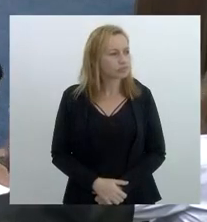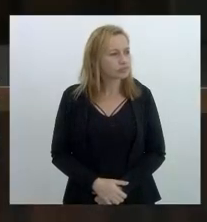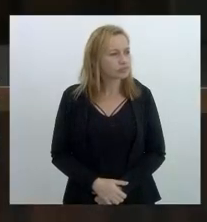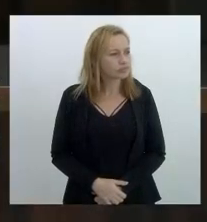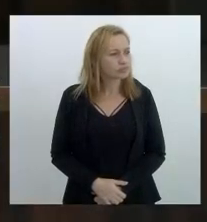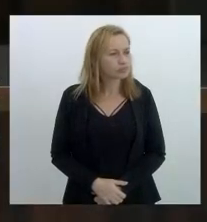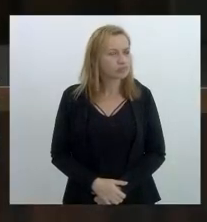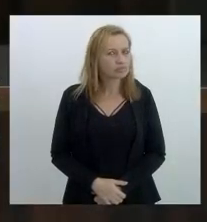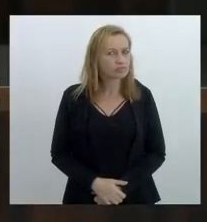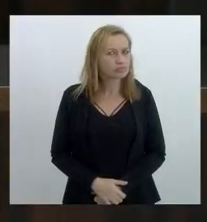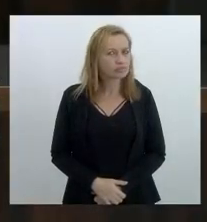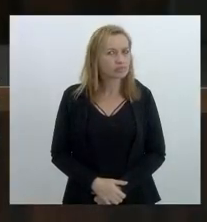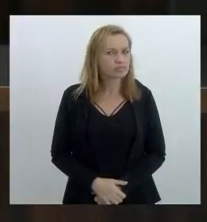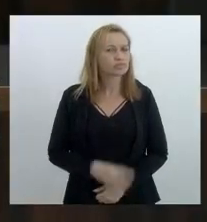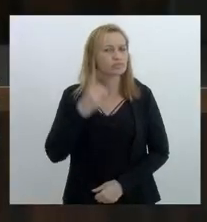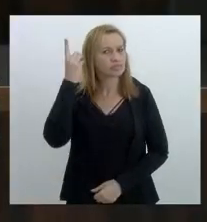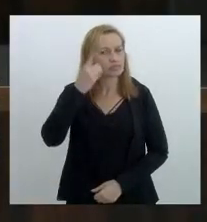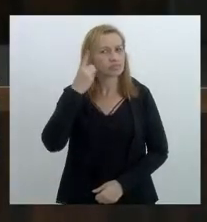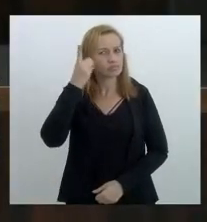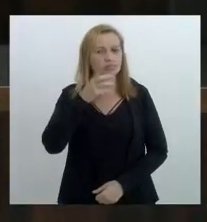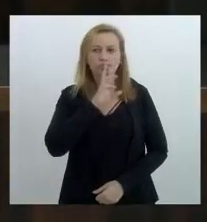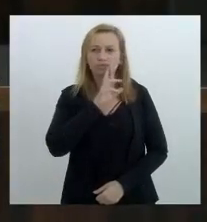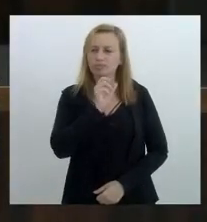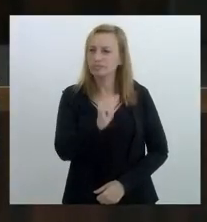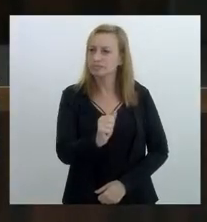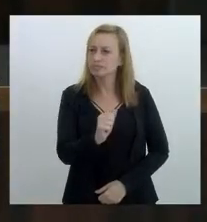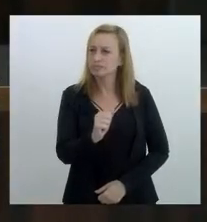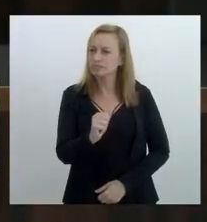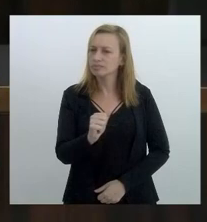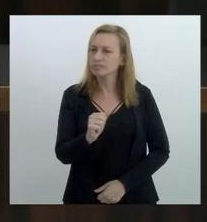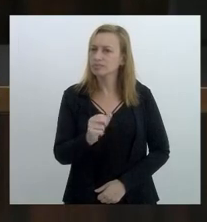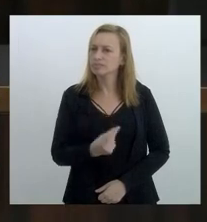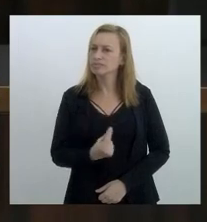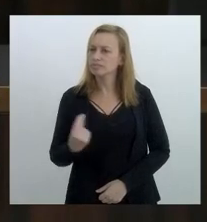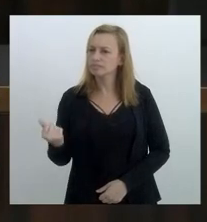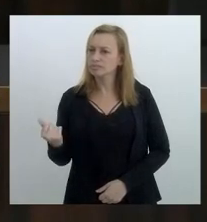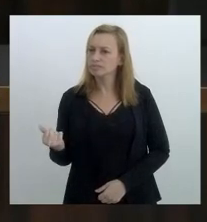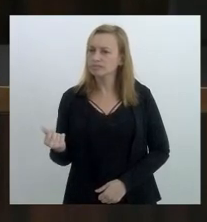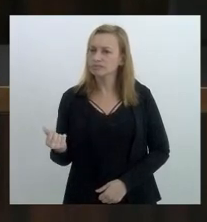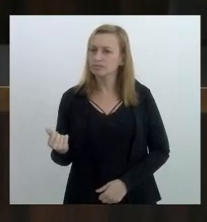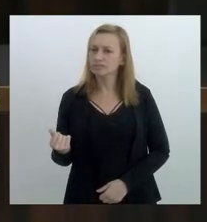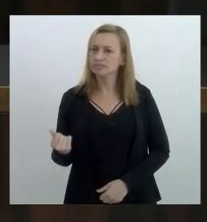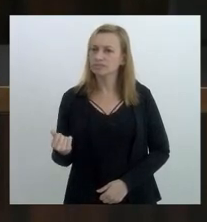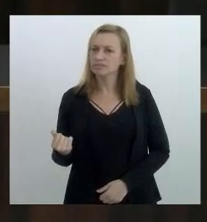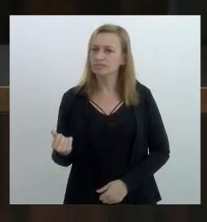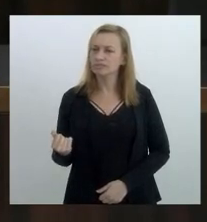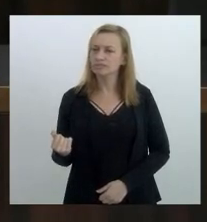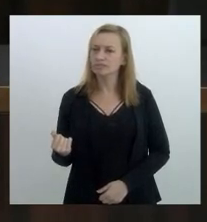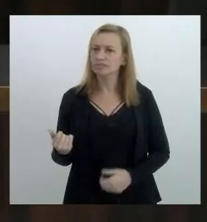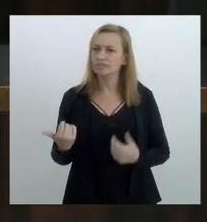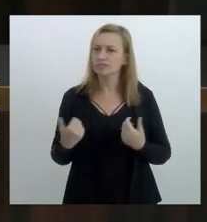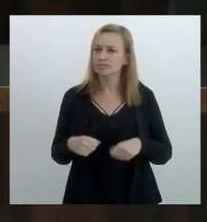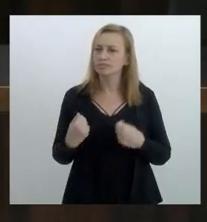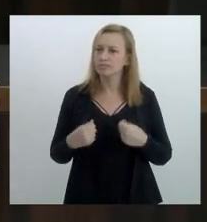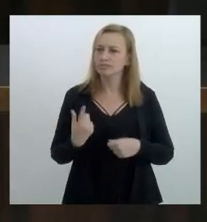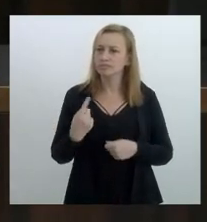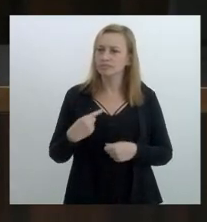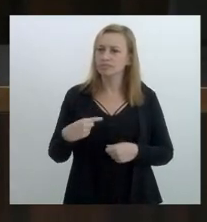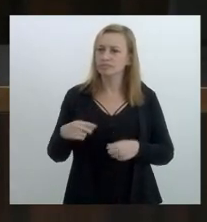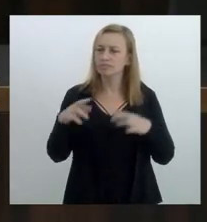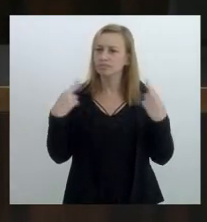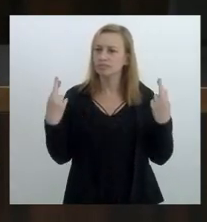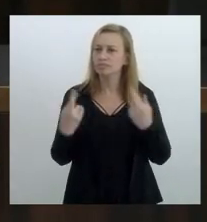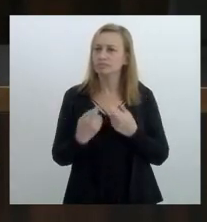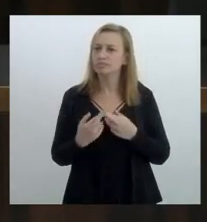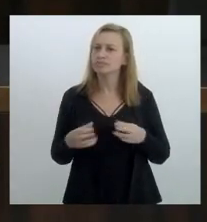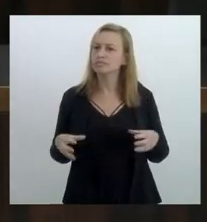deputado Rodrigo vai se ausentar por um tempo, porque vai dar quórum à Comissão Permanente